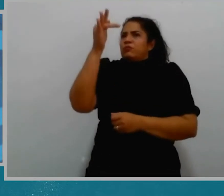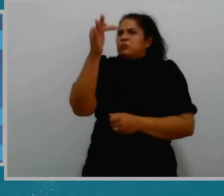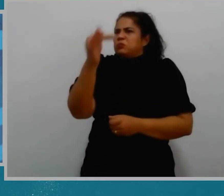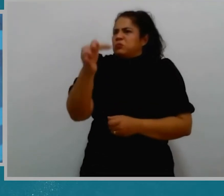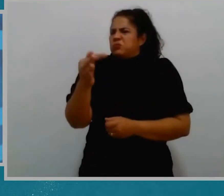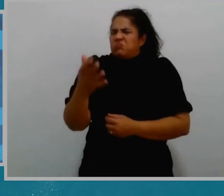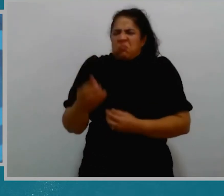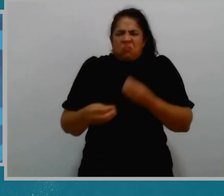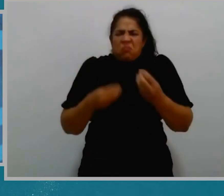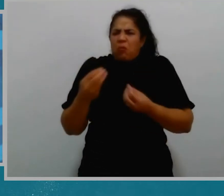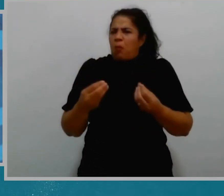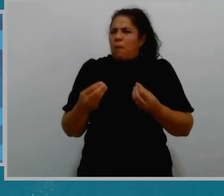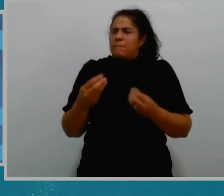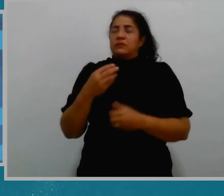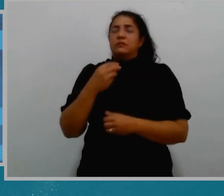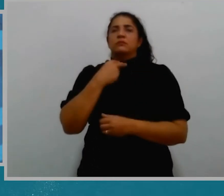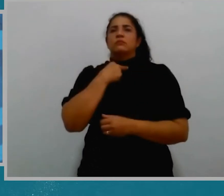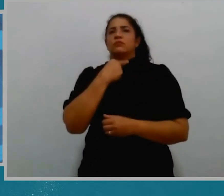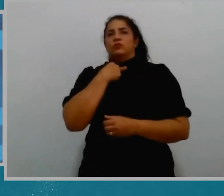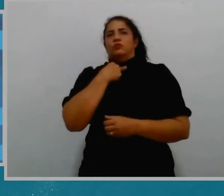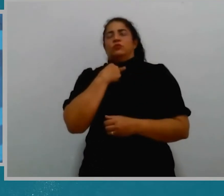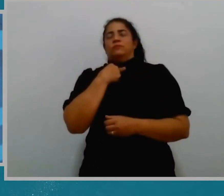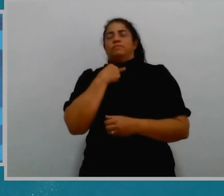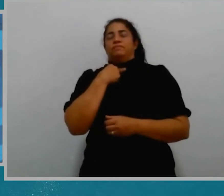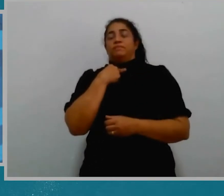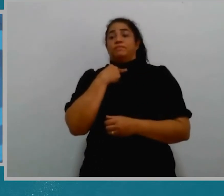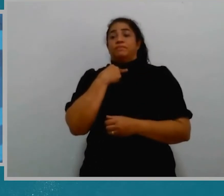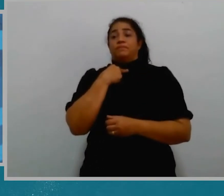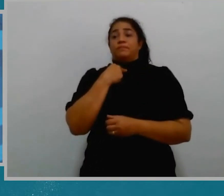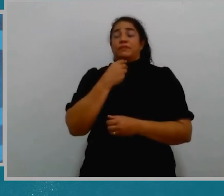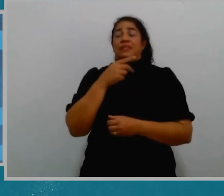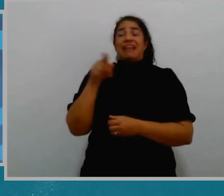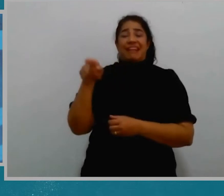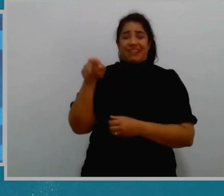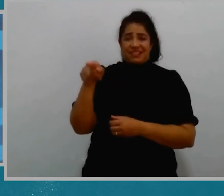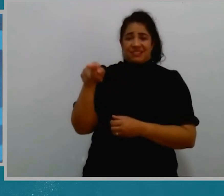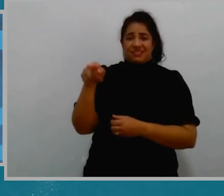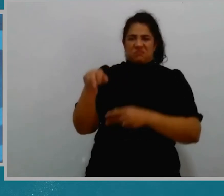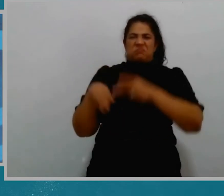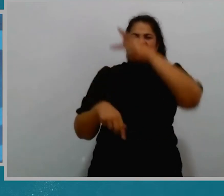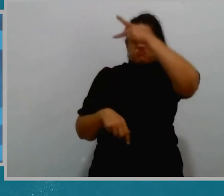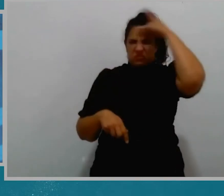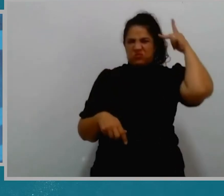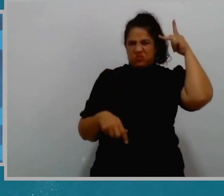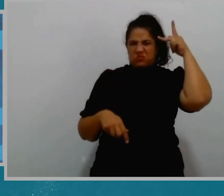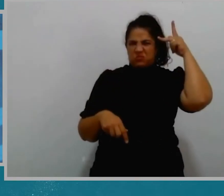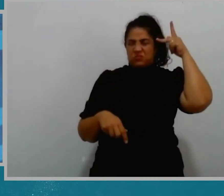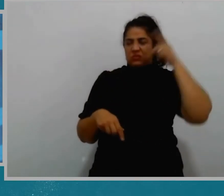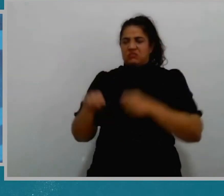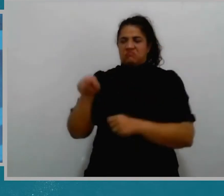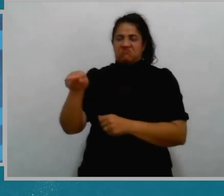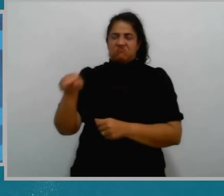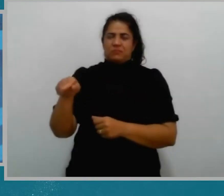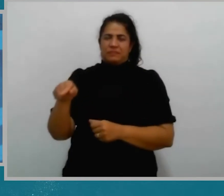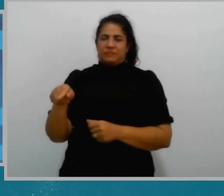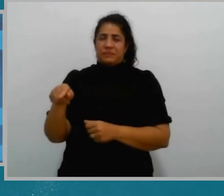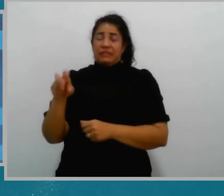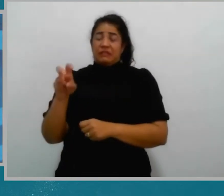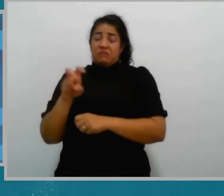víboras, raça que foi mordida pela serpente. Aquela serpente enganou a